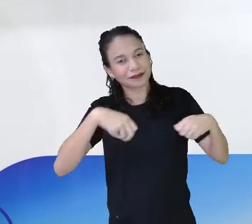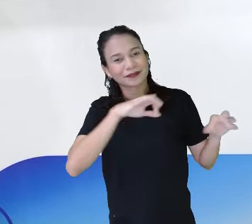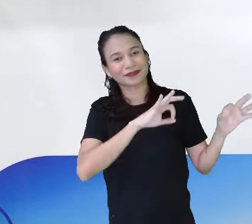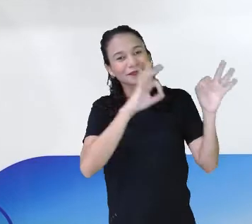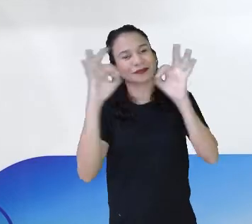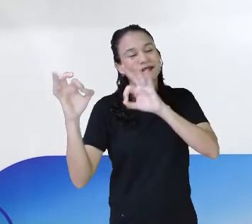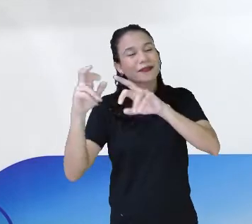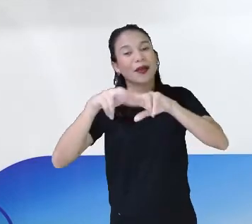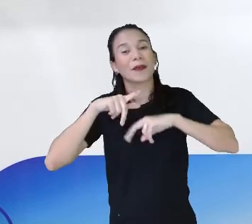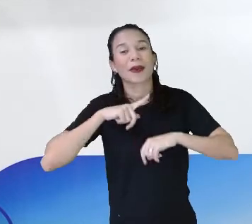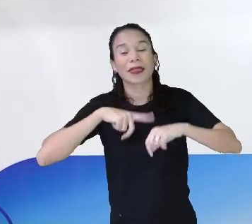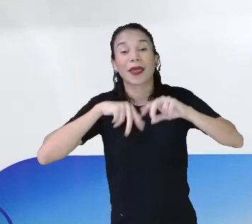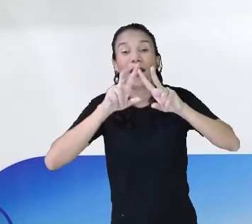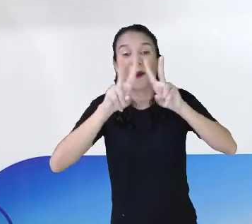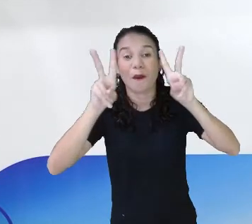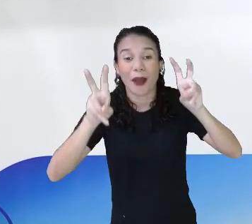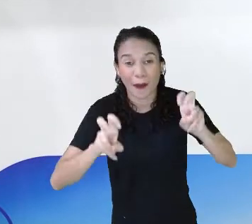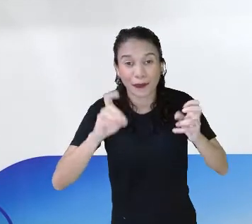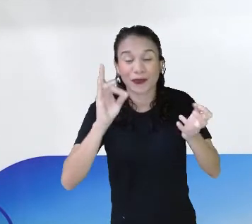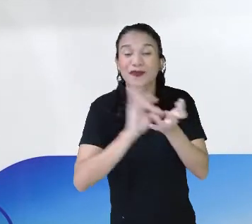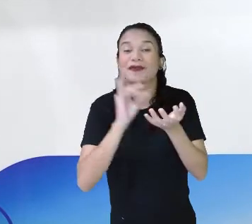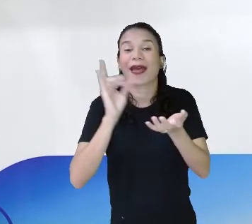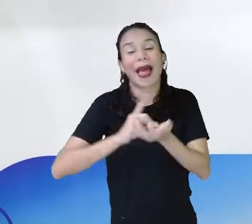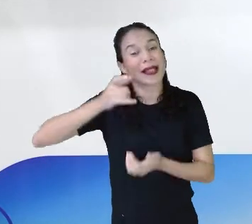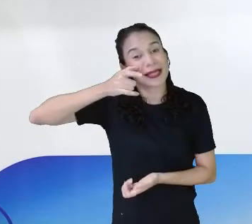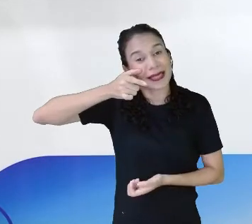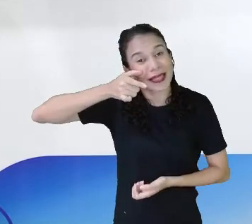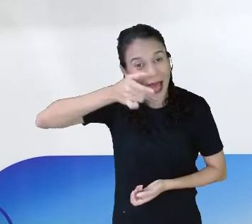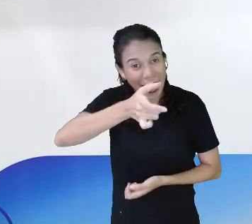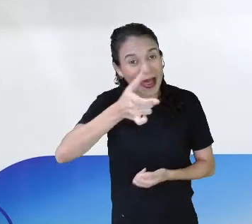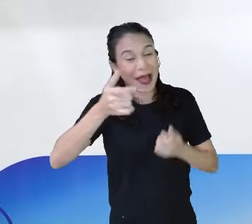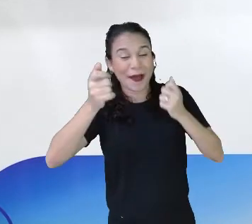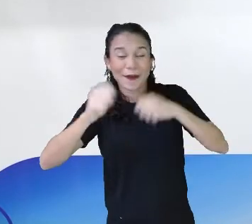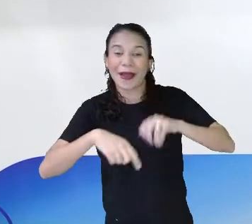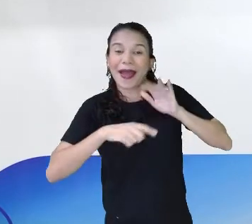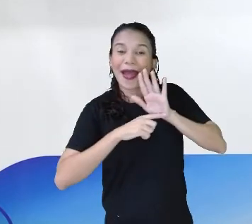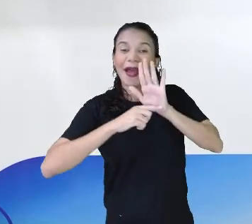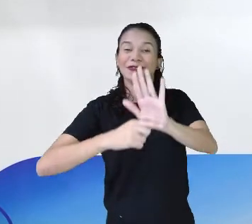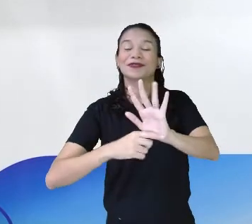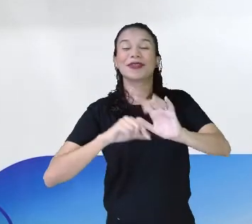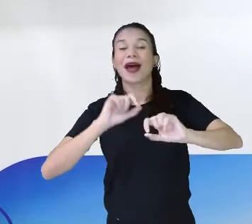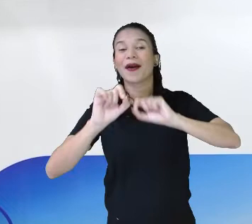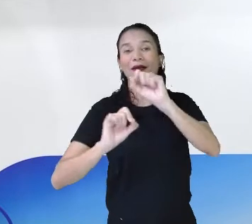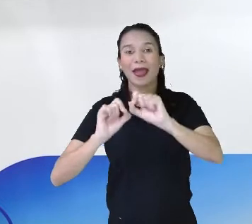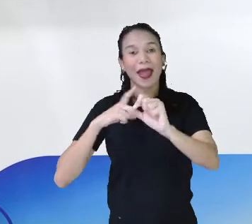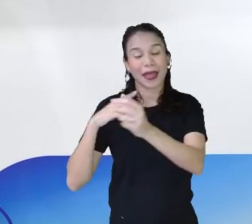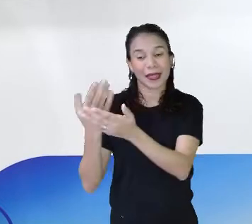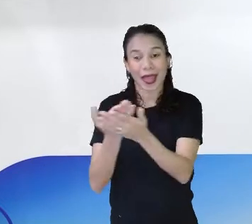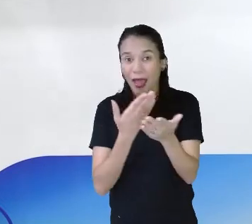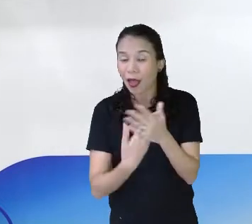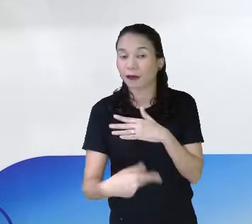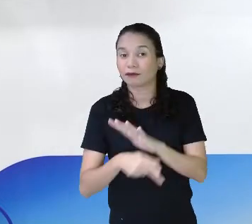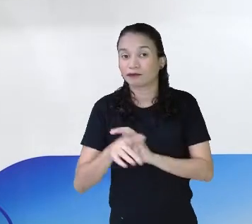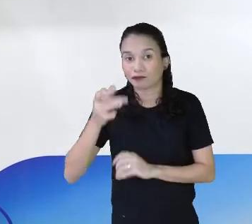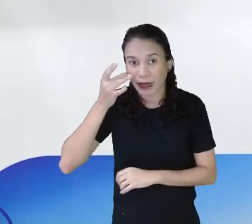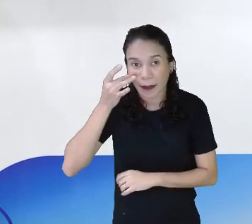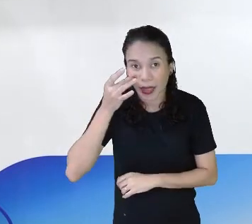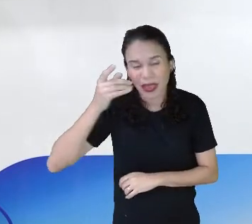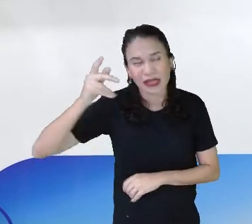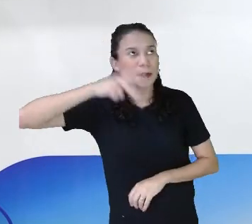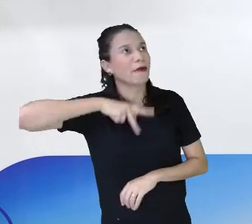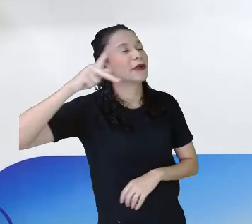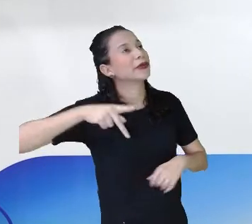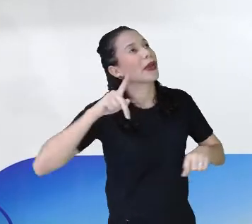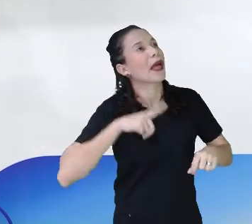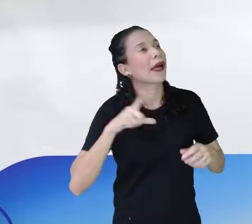quê? Além dos assuntos serem muito interessantes, vocês vão ajudar vocês aí nas aulas presenciais. Porque quando a professora